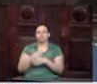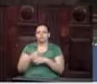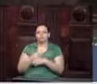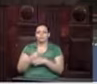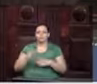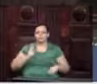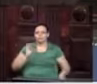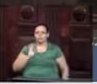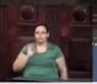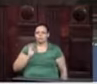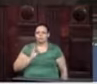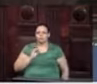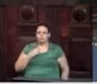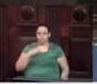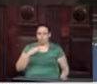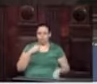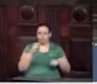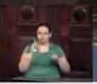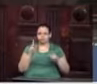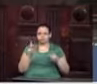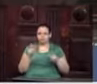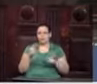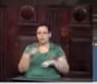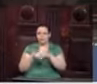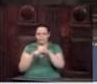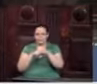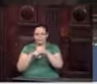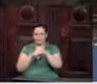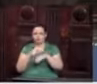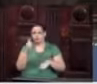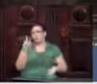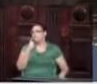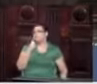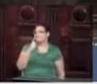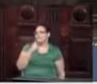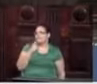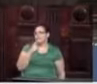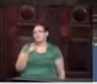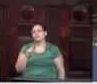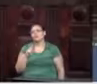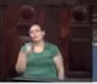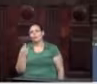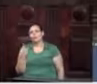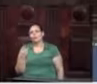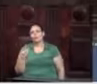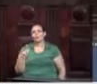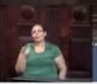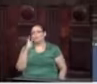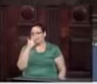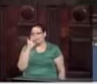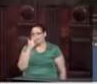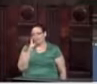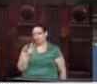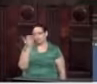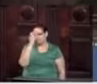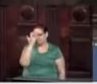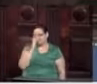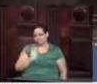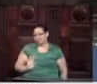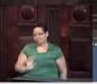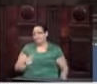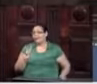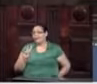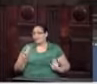uma espécie de fantasia. Uma é verde, a outra é vermelha, a outra... Aliás, descumprindo